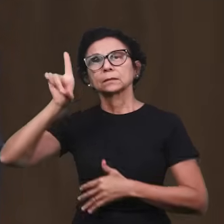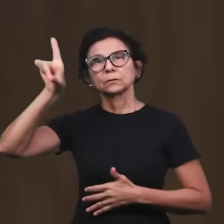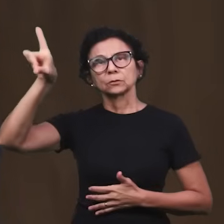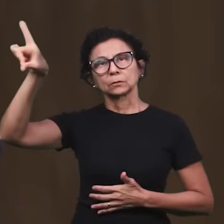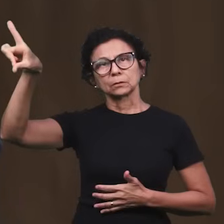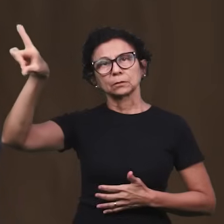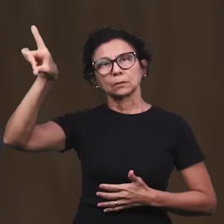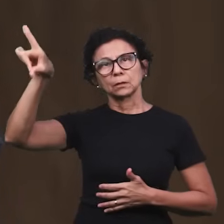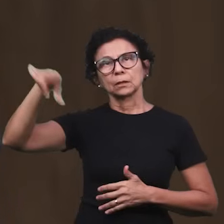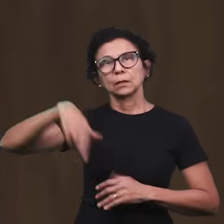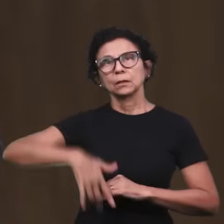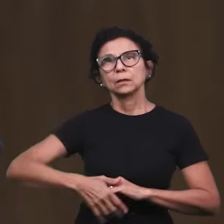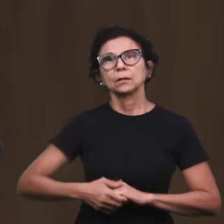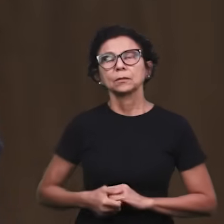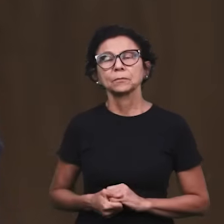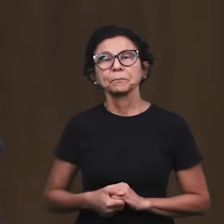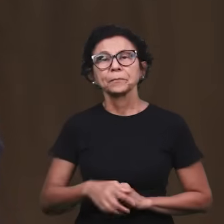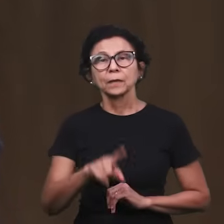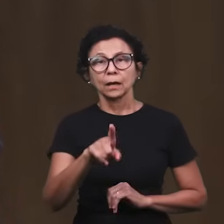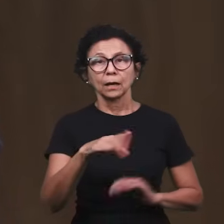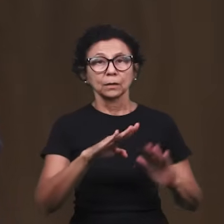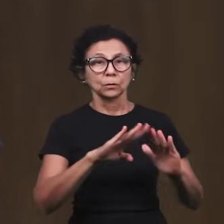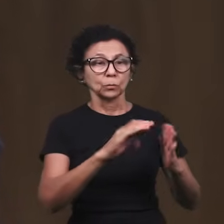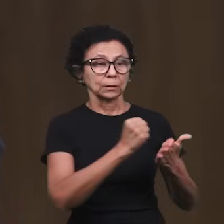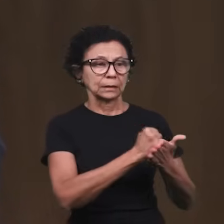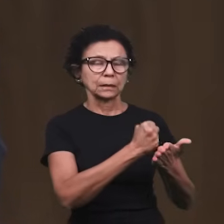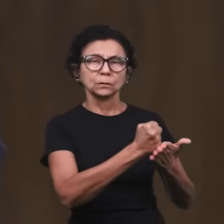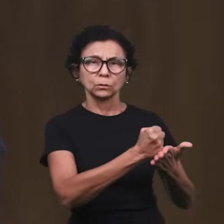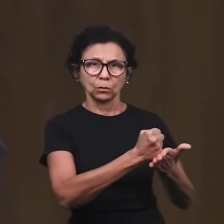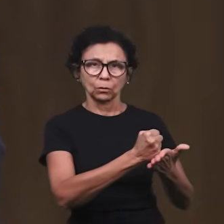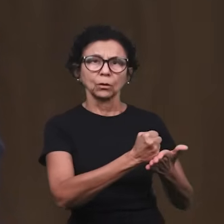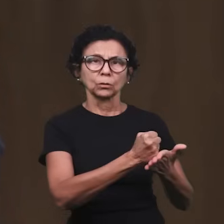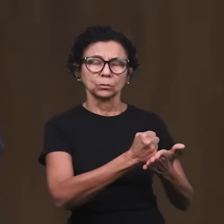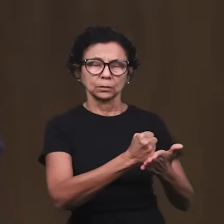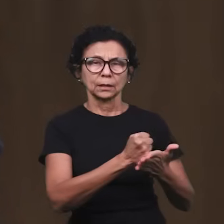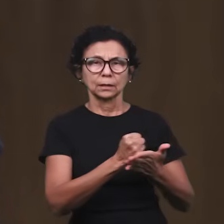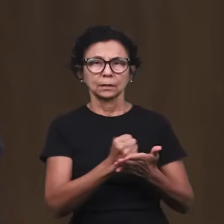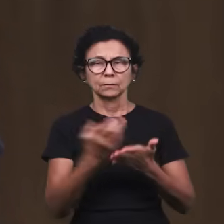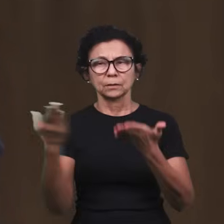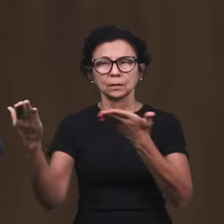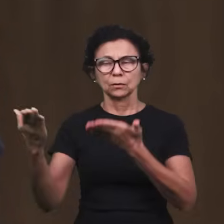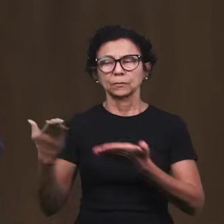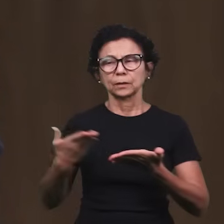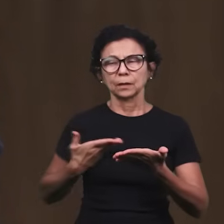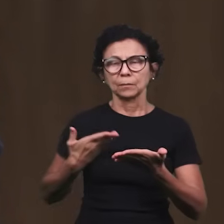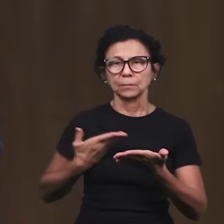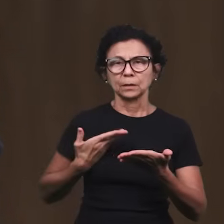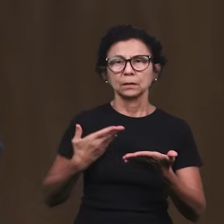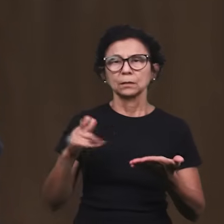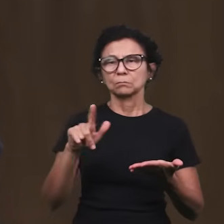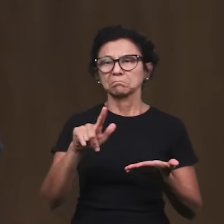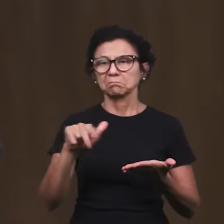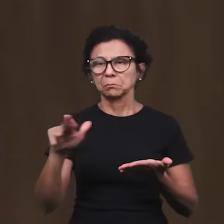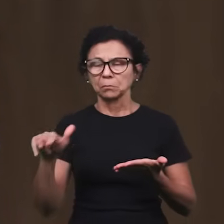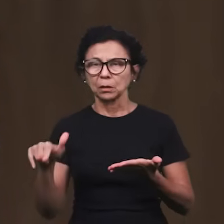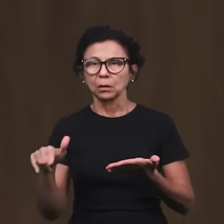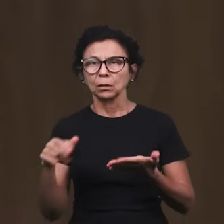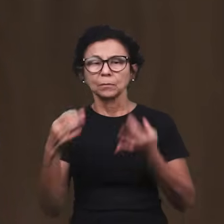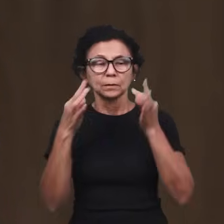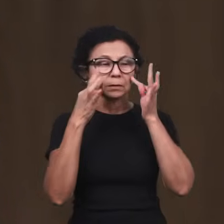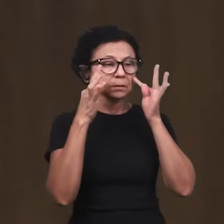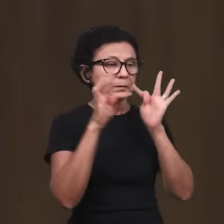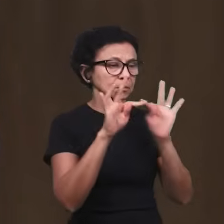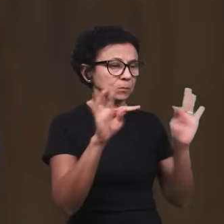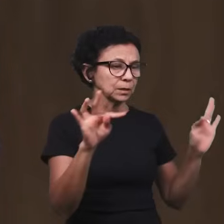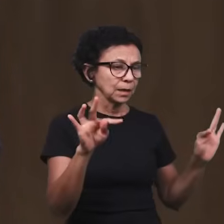você convida, às vezes, um amigo, no cartório tem que ser, né? Uhum. Convida um amigo, ou irmão, as pessoas mais que passam a testemunha no cartório. Mas